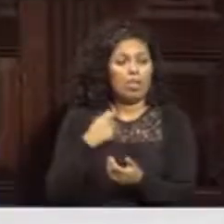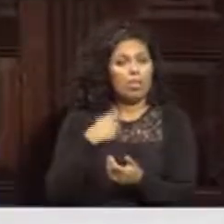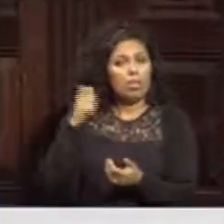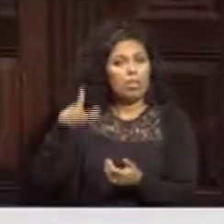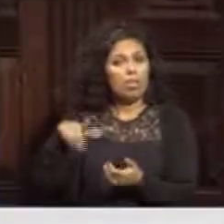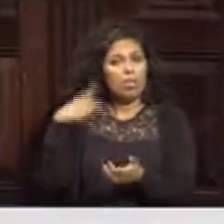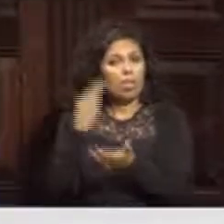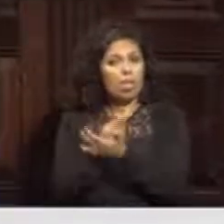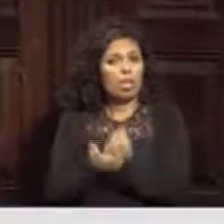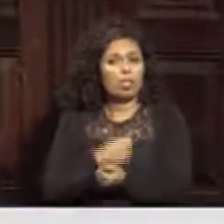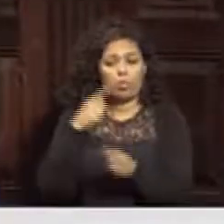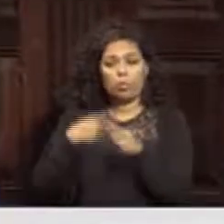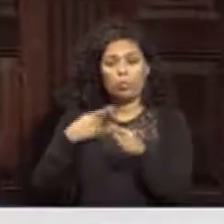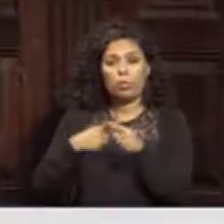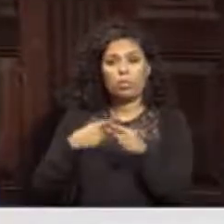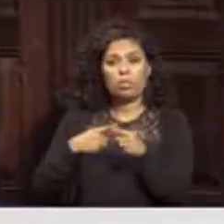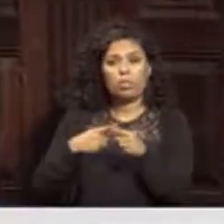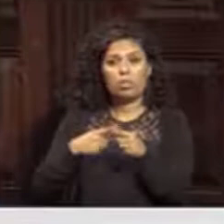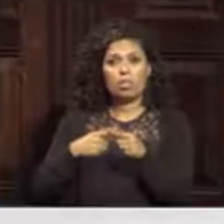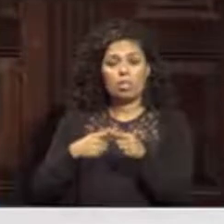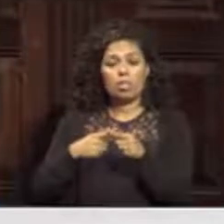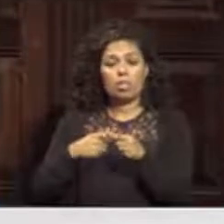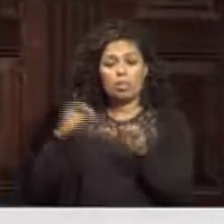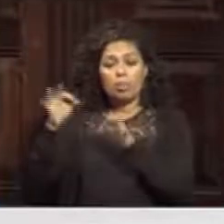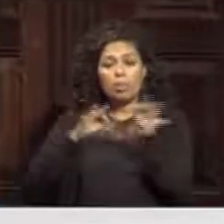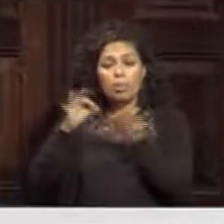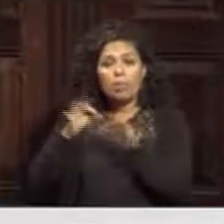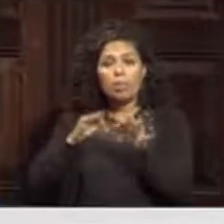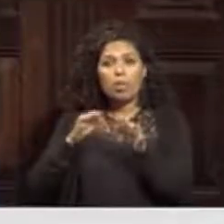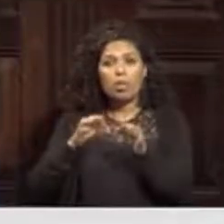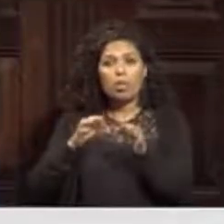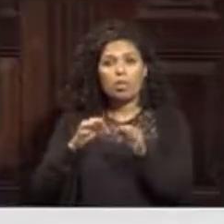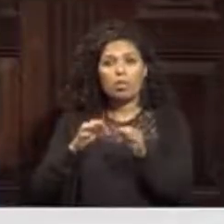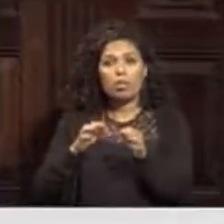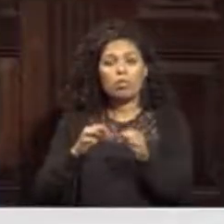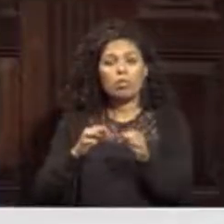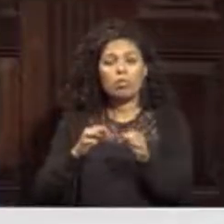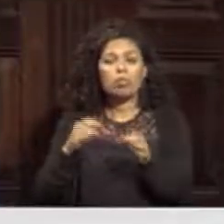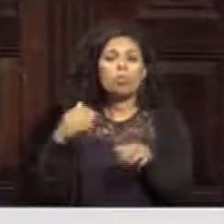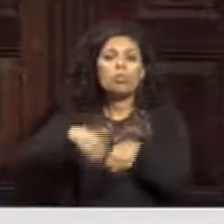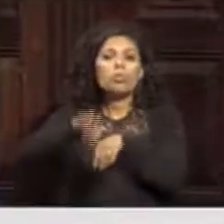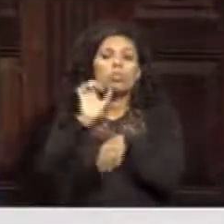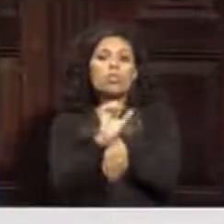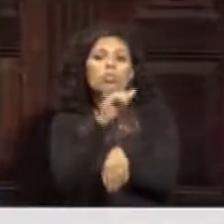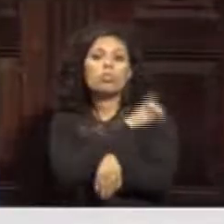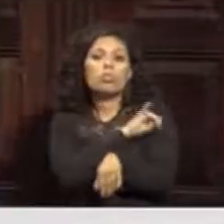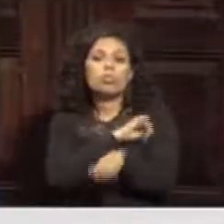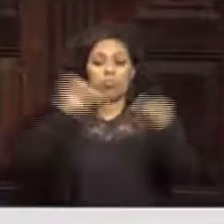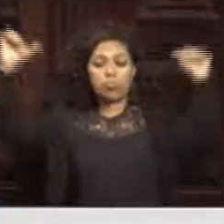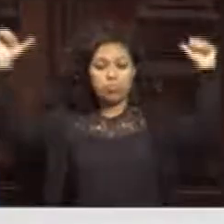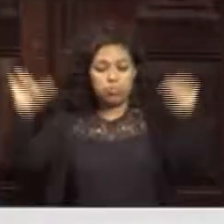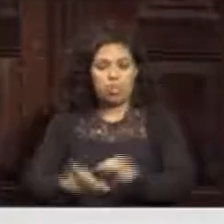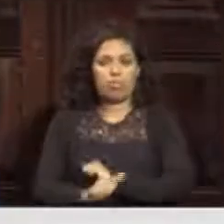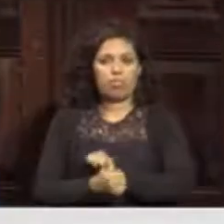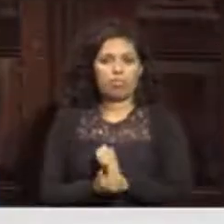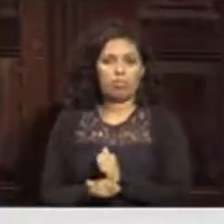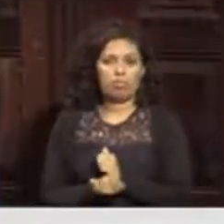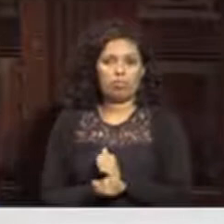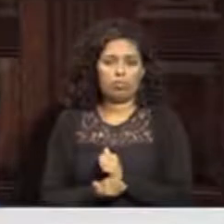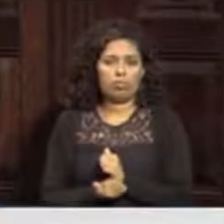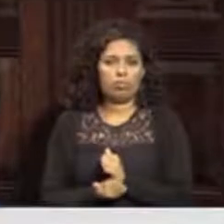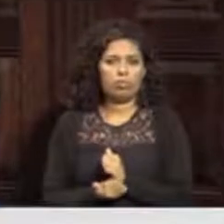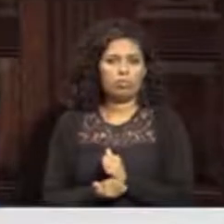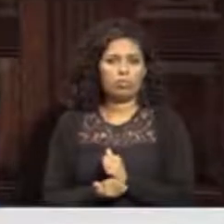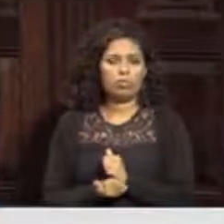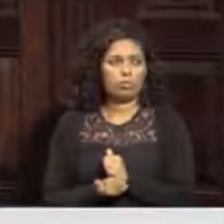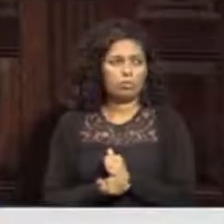gravíssimo prejuízo ao Rio Previdência, o descapitalizando, para que ele não